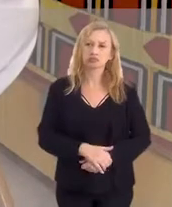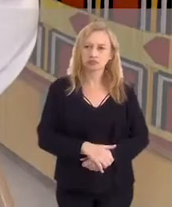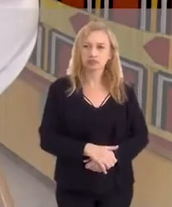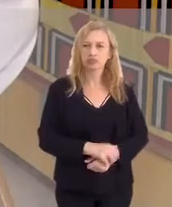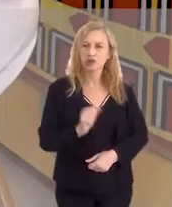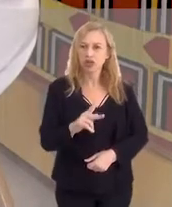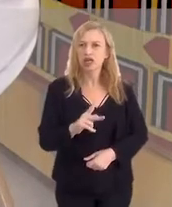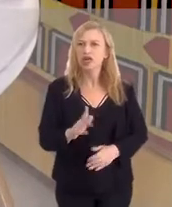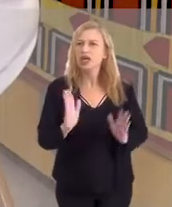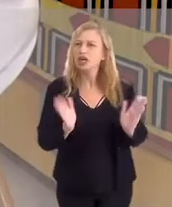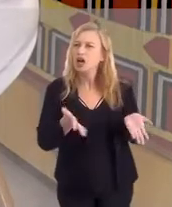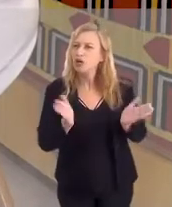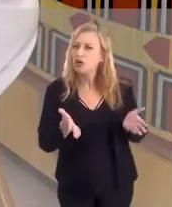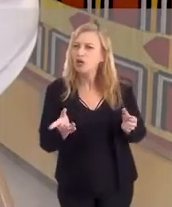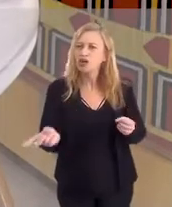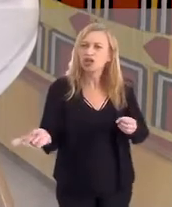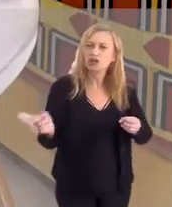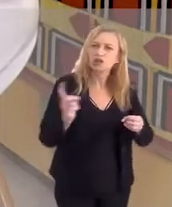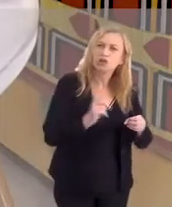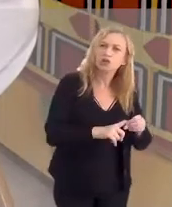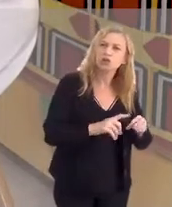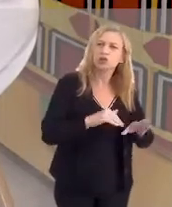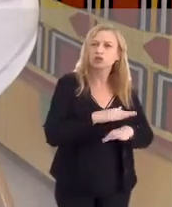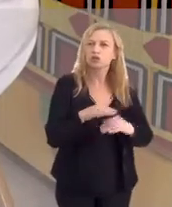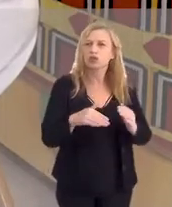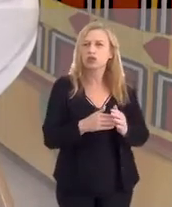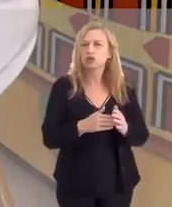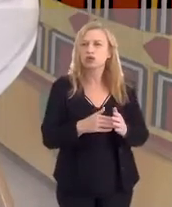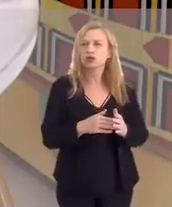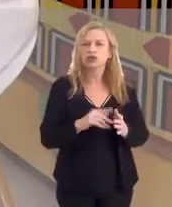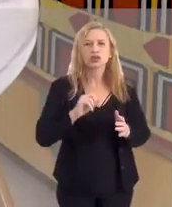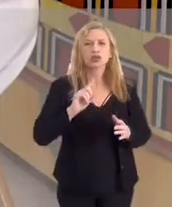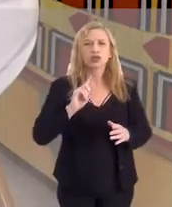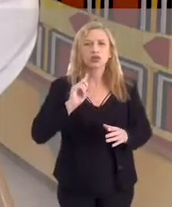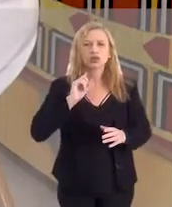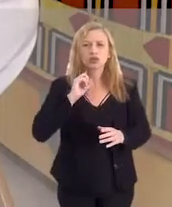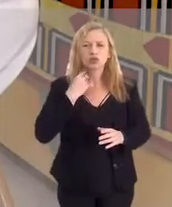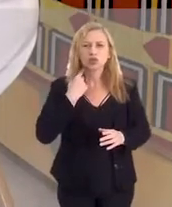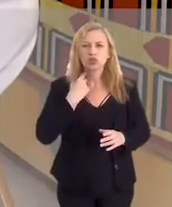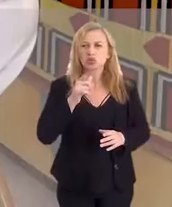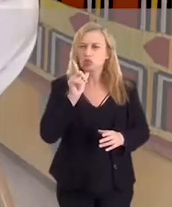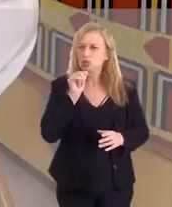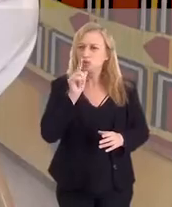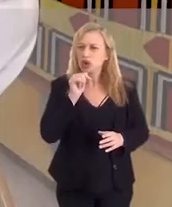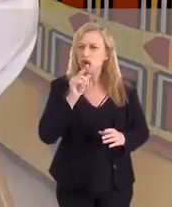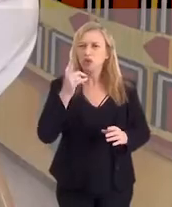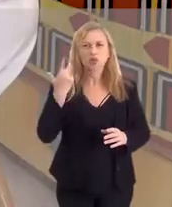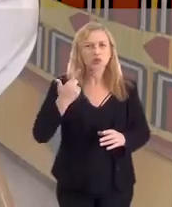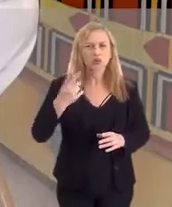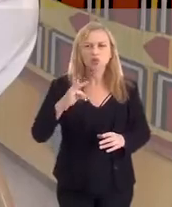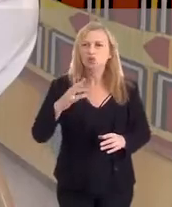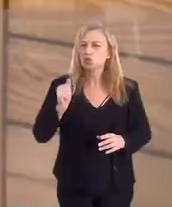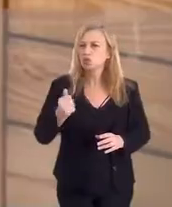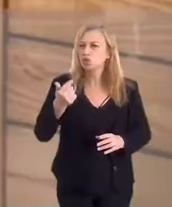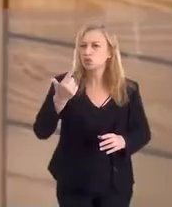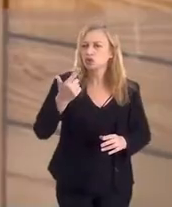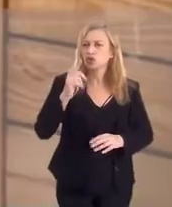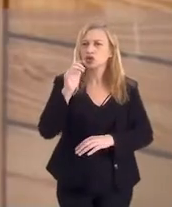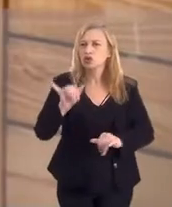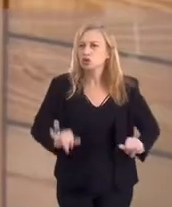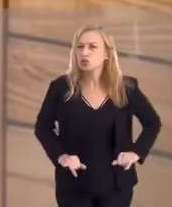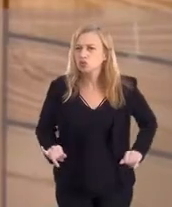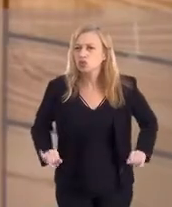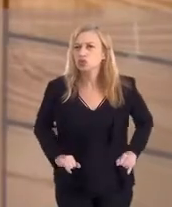melhor. Tá, e agora que voltou todo mundo, a água ficou péssima de novo, tudo ficou ruim, os